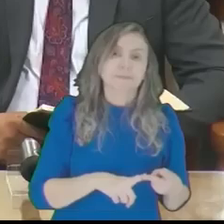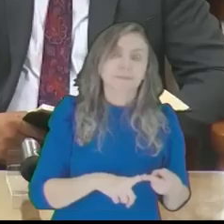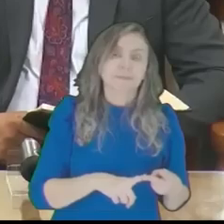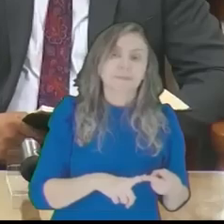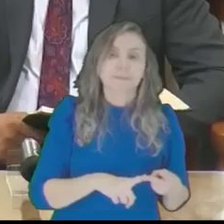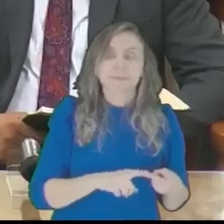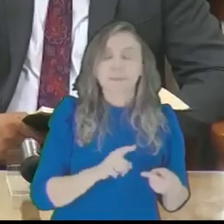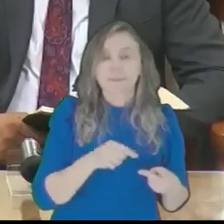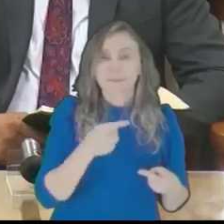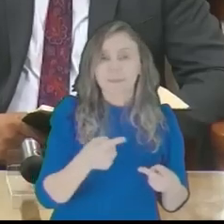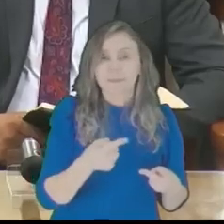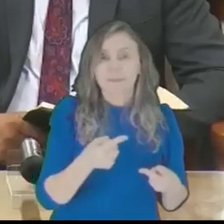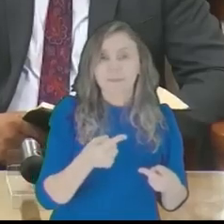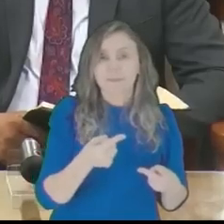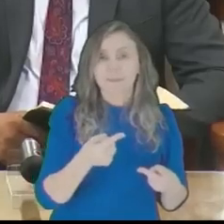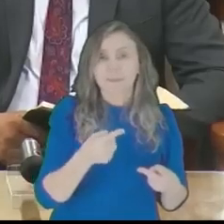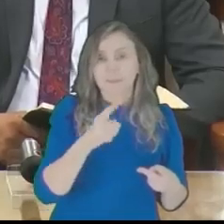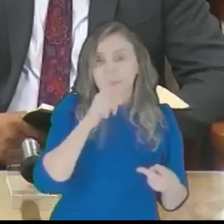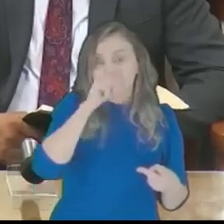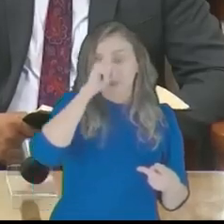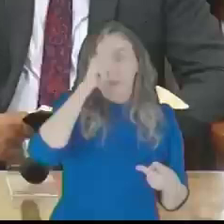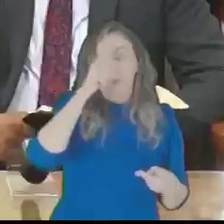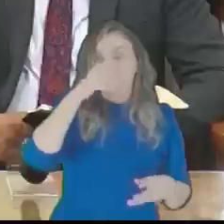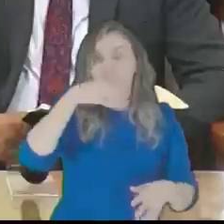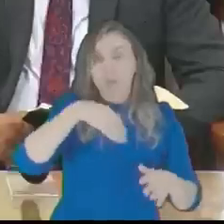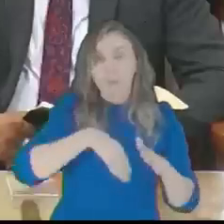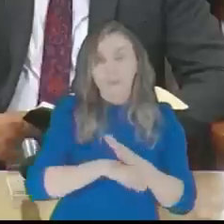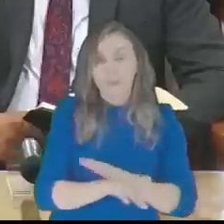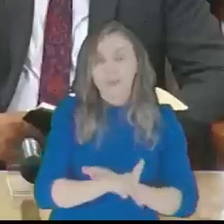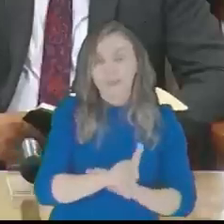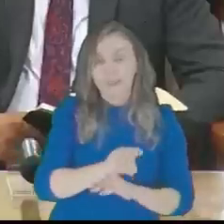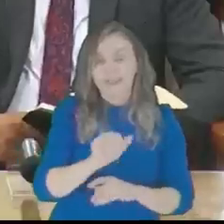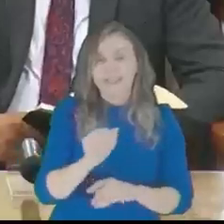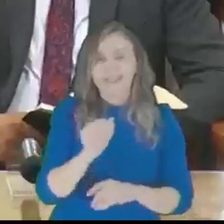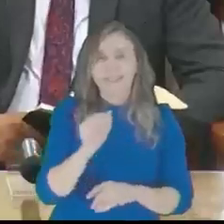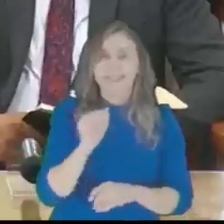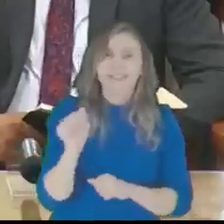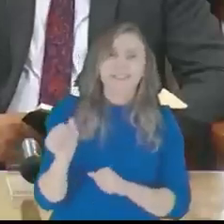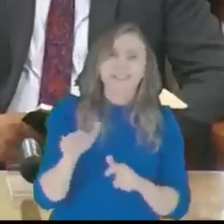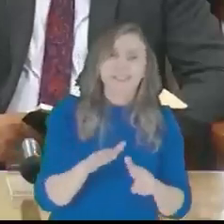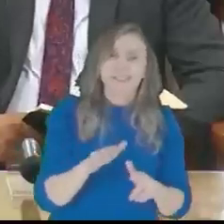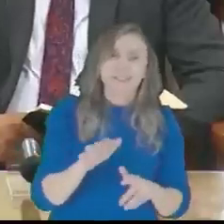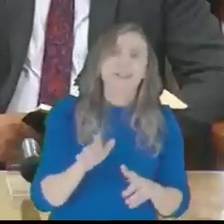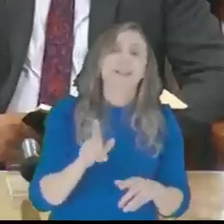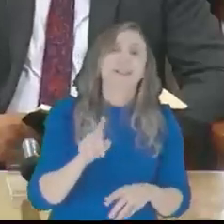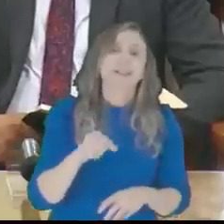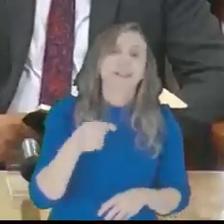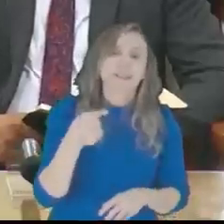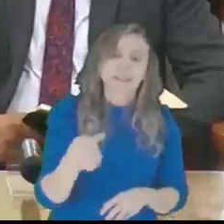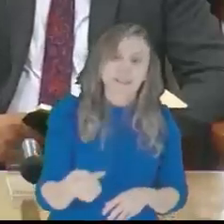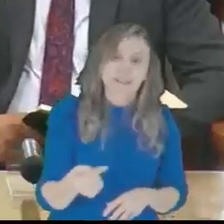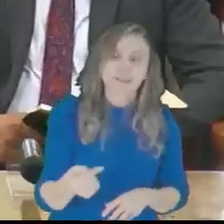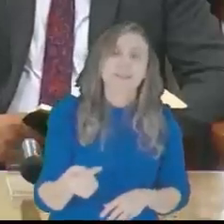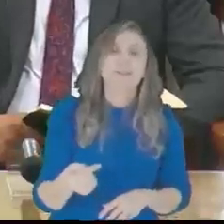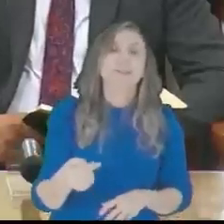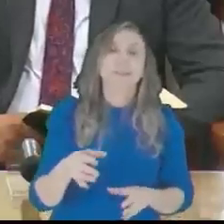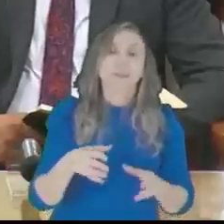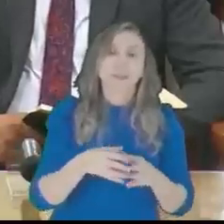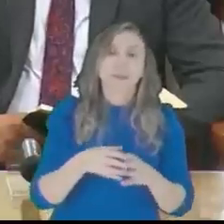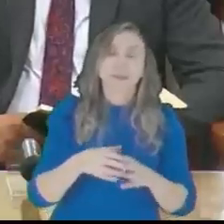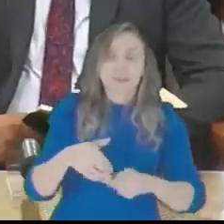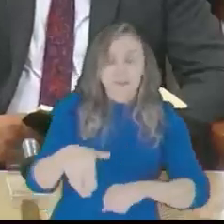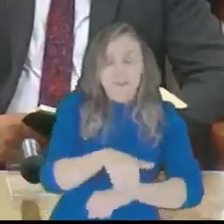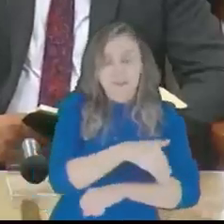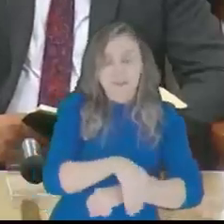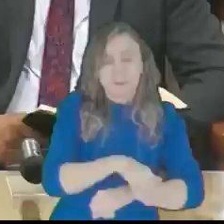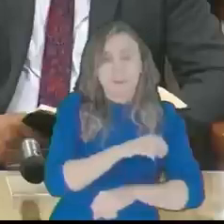um dia da semana para cobrir a falha. Depois vieram esse povo que anda de porta em porta, já marcaram parece que 6 vezes a data